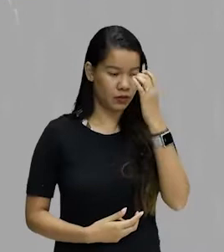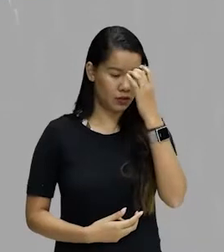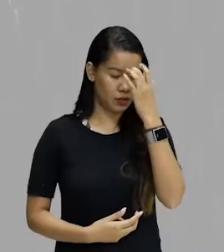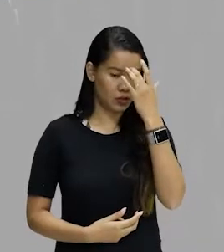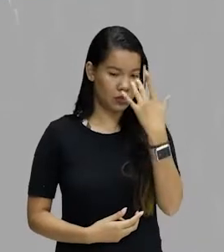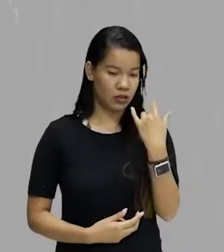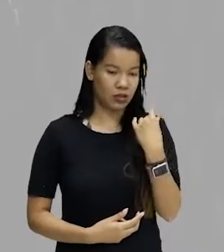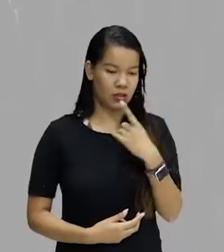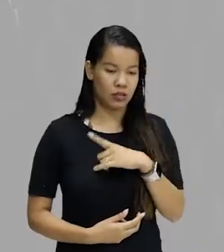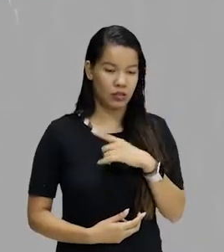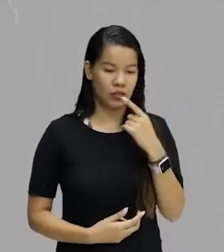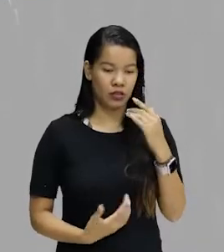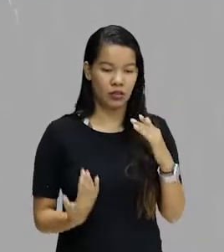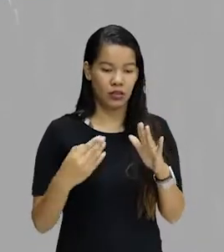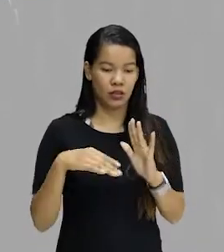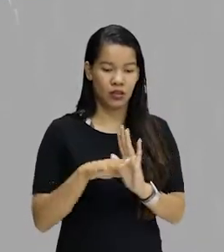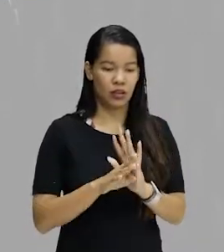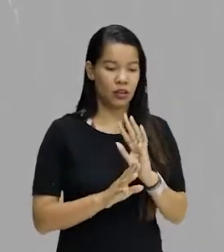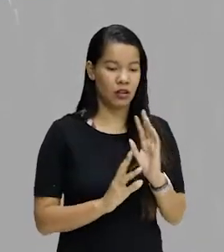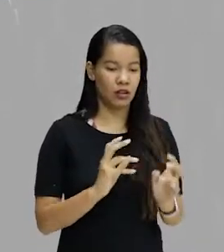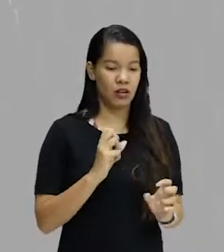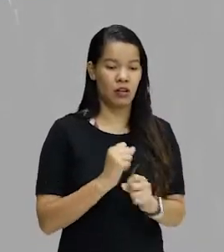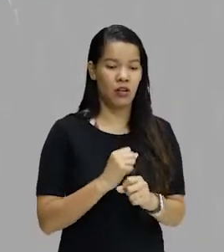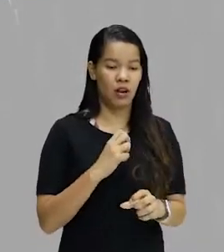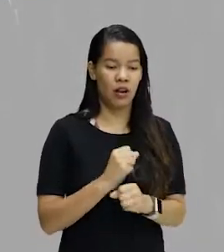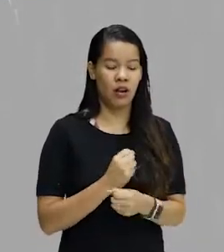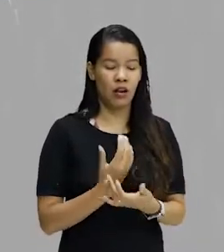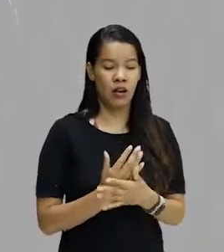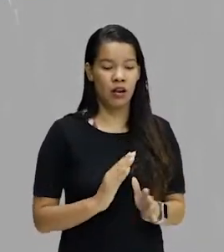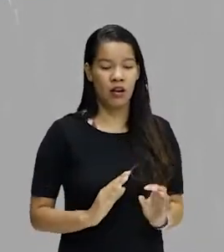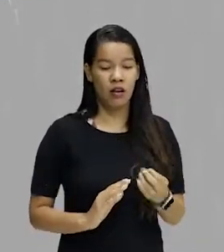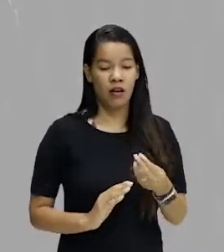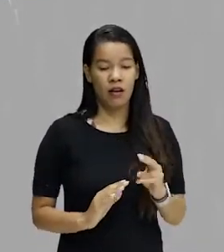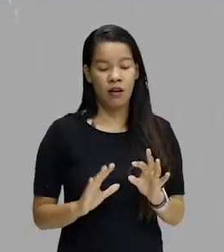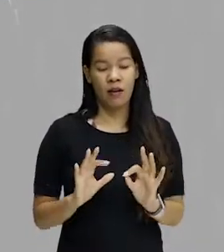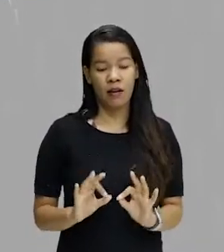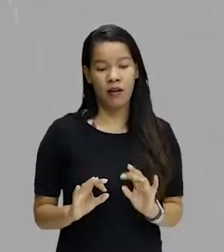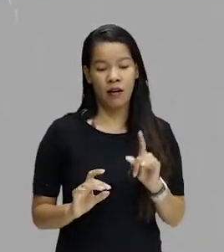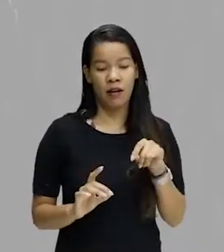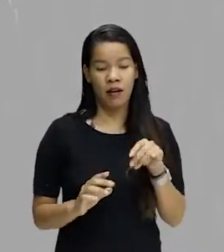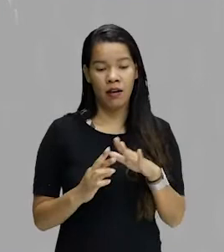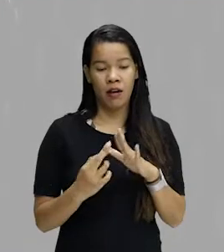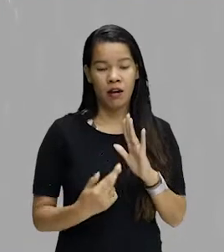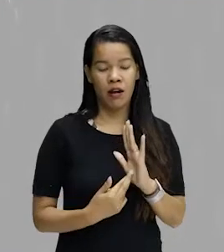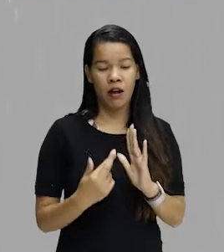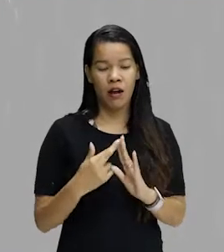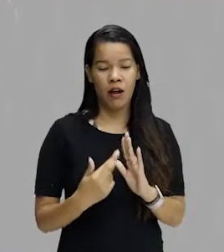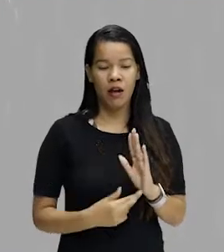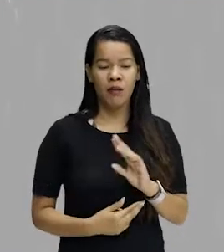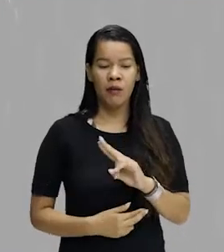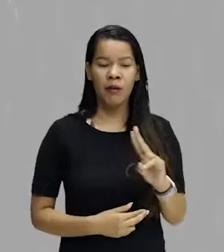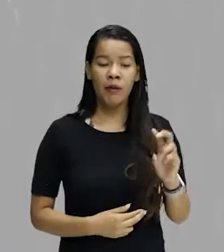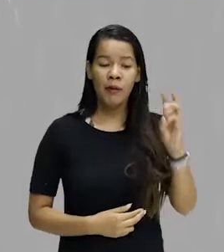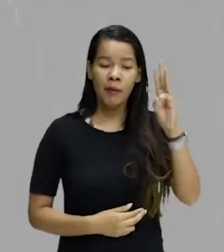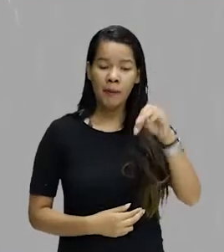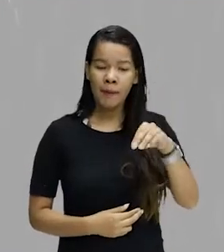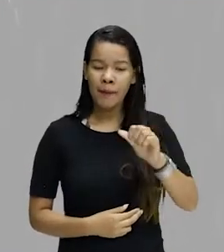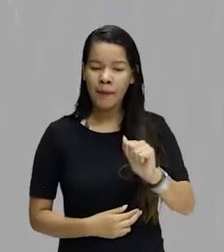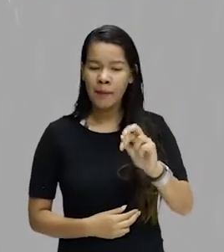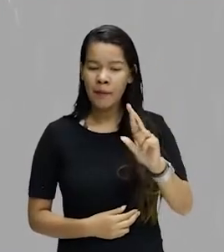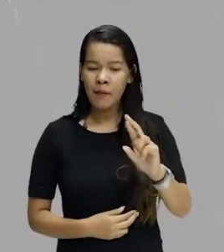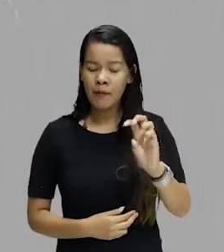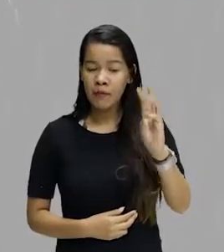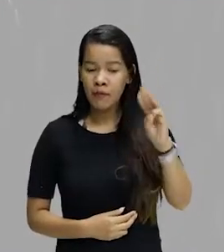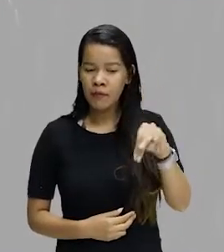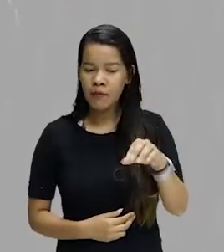facilitar a gente chegar ao resultado final, ao resultado correto. É a regra de Markovnikov.